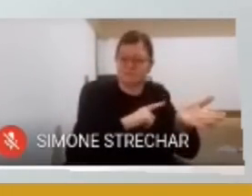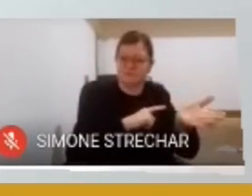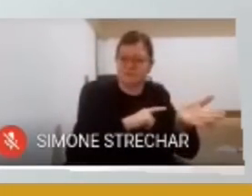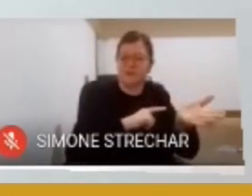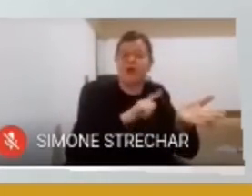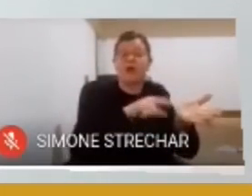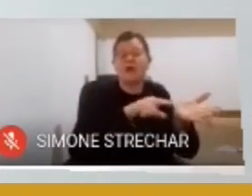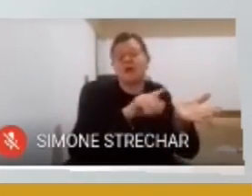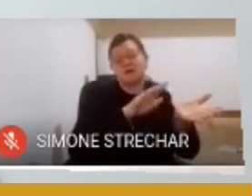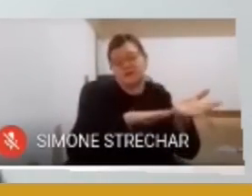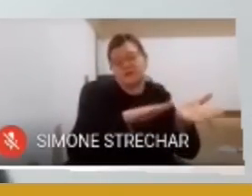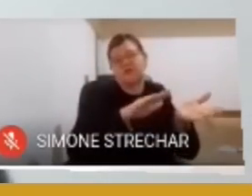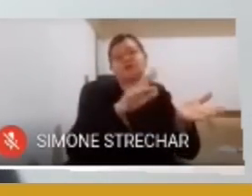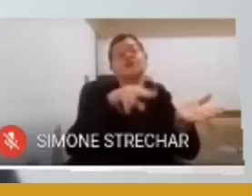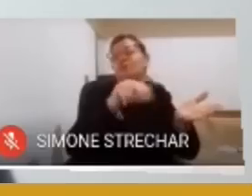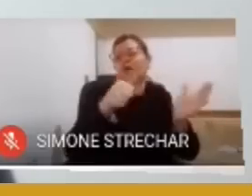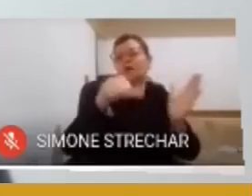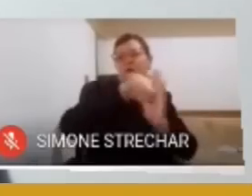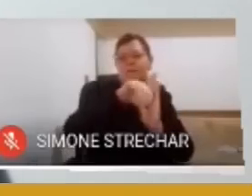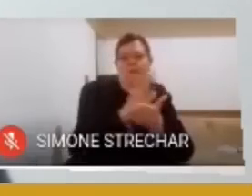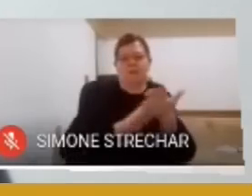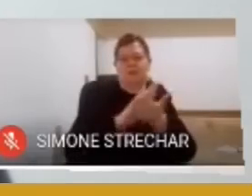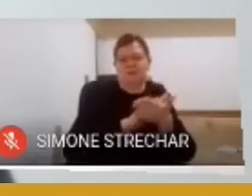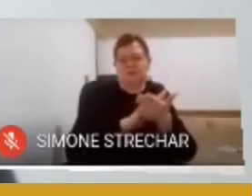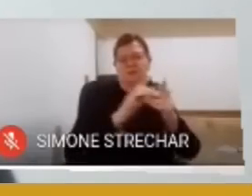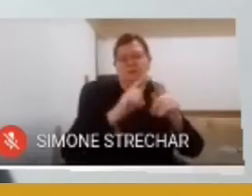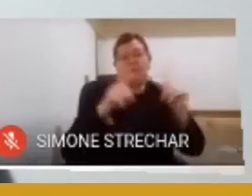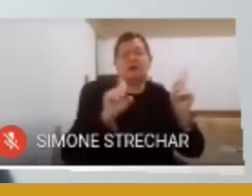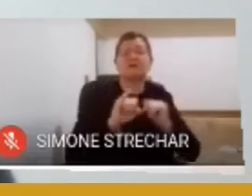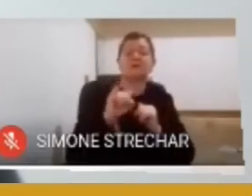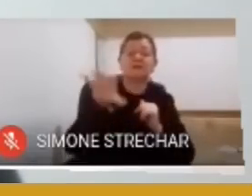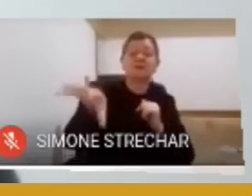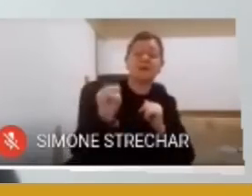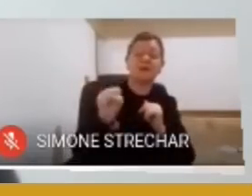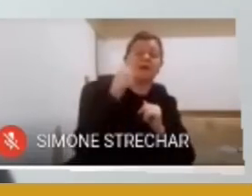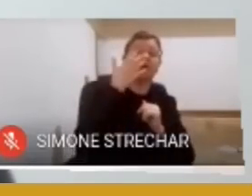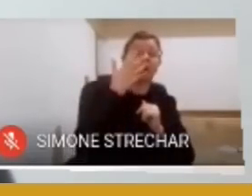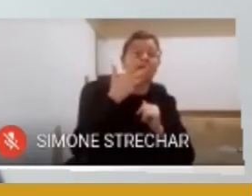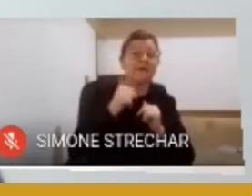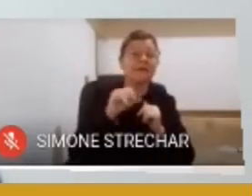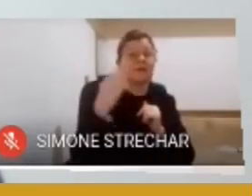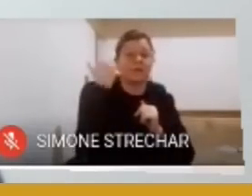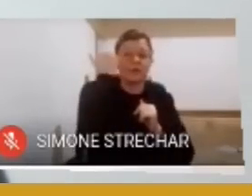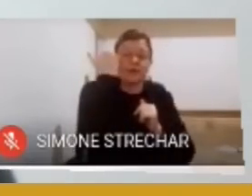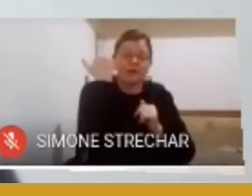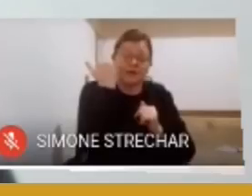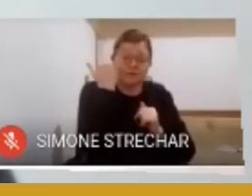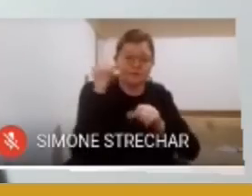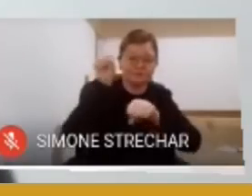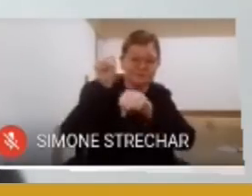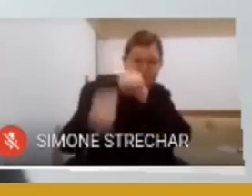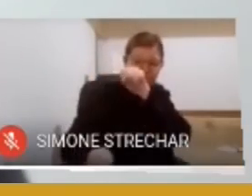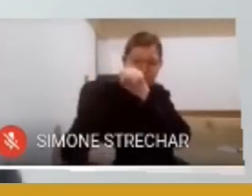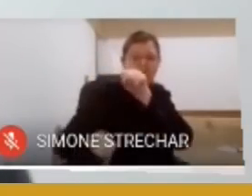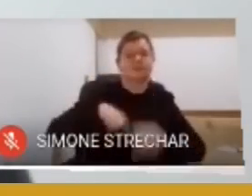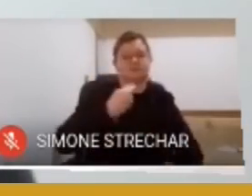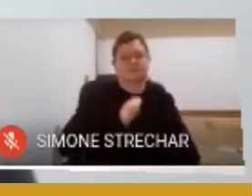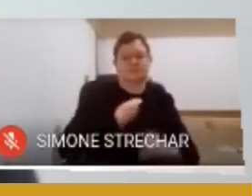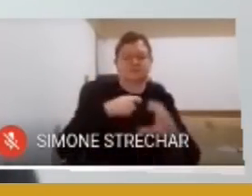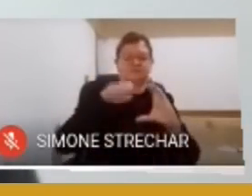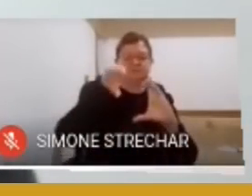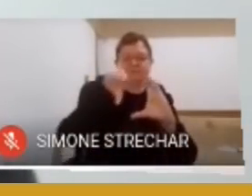criança ou adolescente, aí ela se torna uma pessoa criminosa, certo? Então, aqui esses termos para que a gente possa